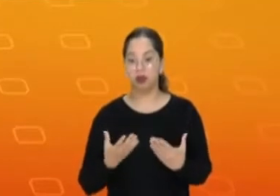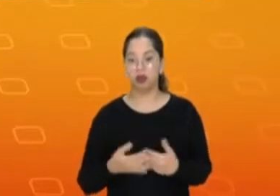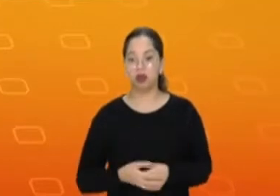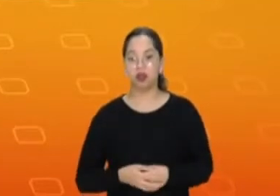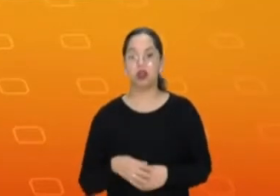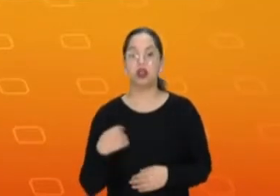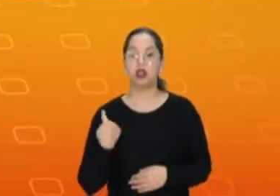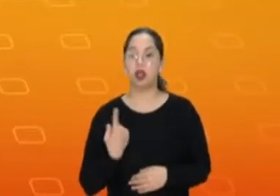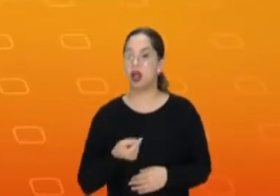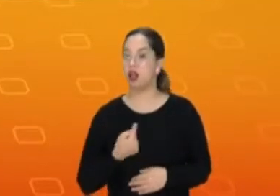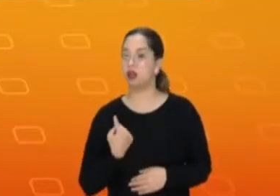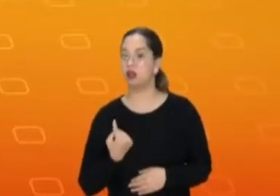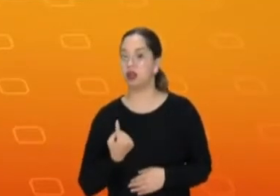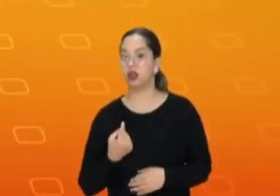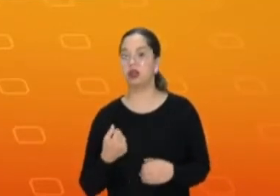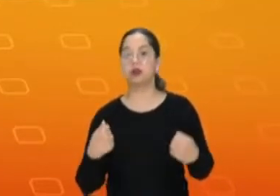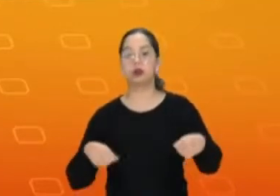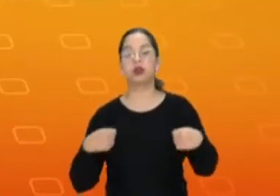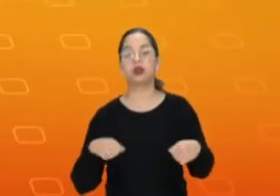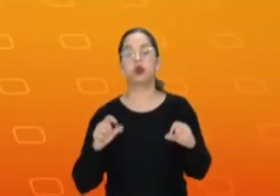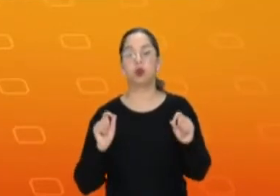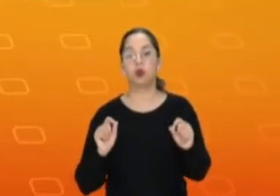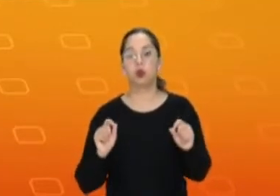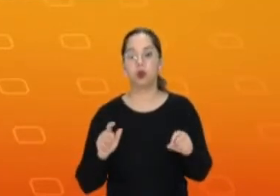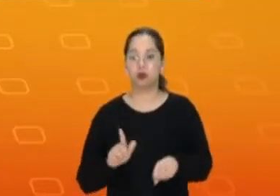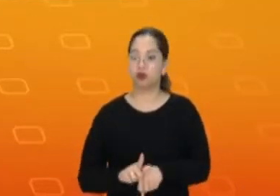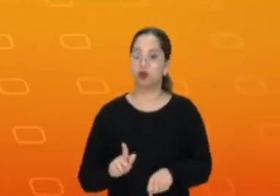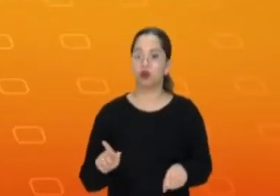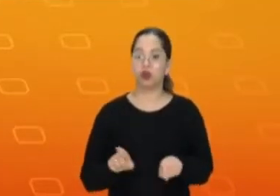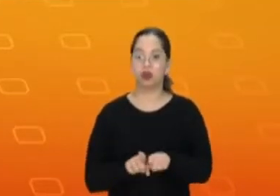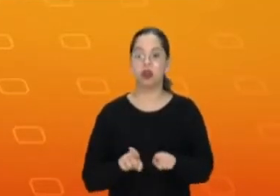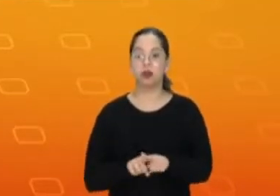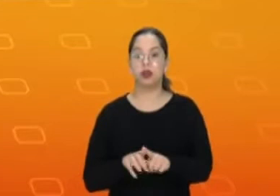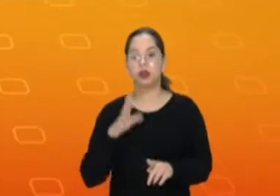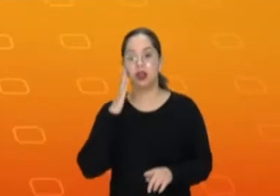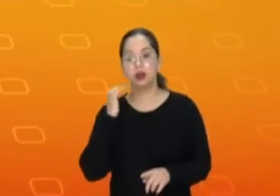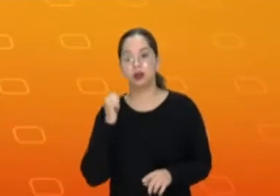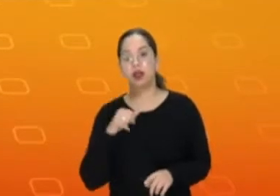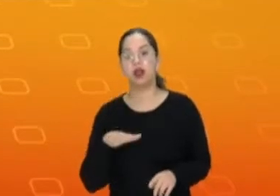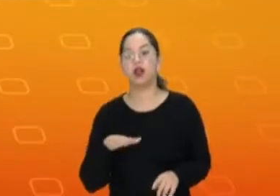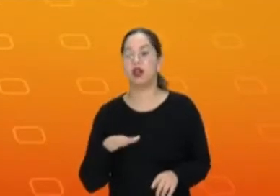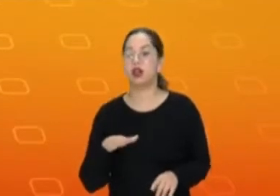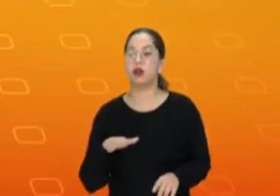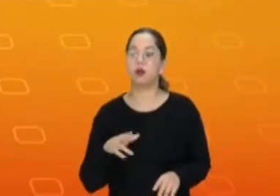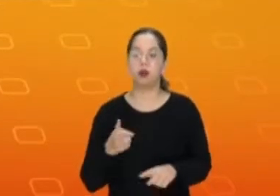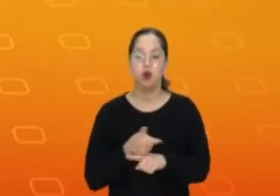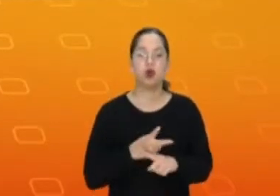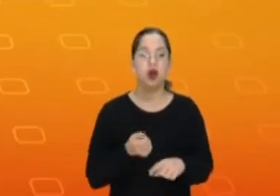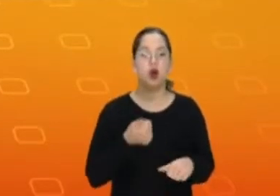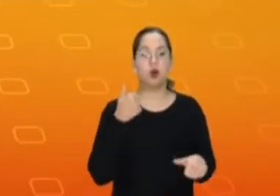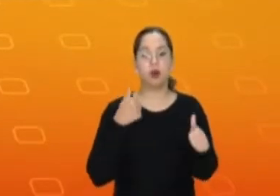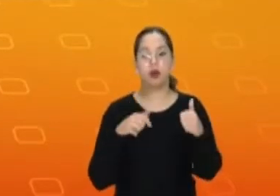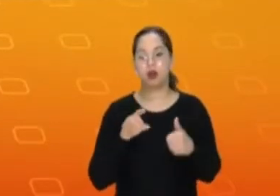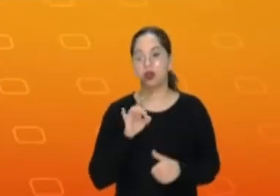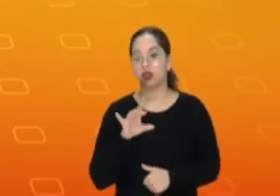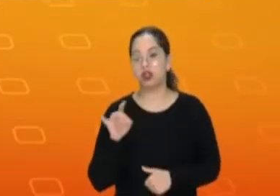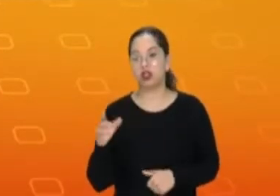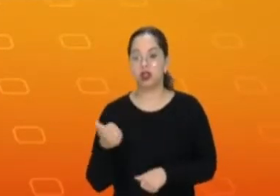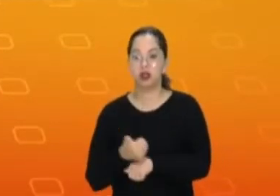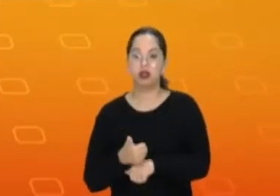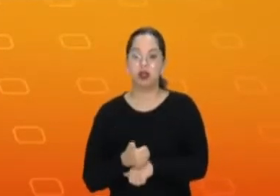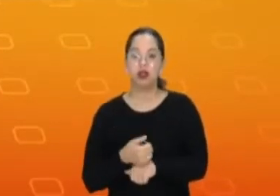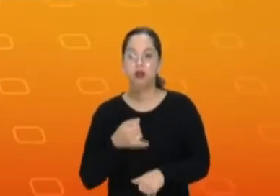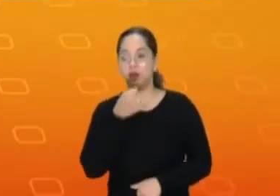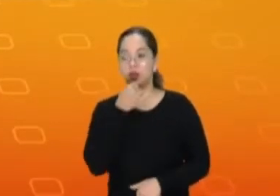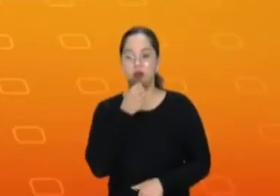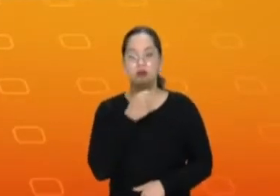função um pouco de nós aqui, acho que gestores também, é saber tirar o melhor de cada profissional, né? Então, poxa, eu tenho um cara aqui que eu